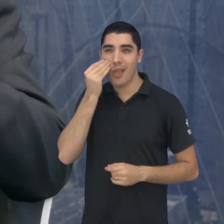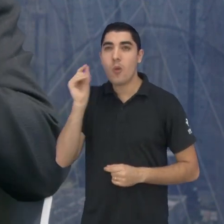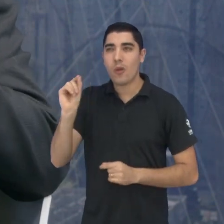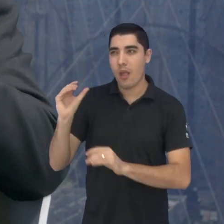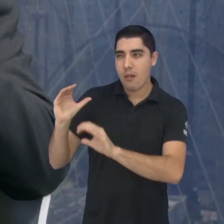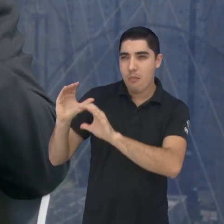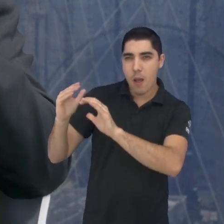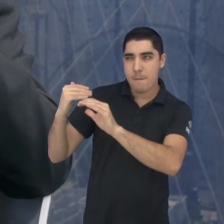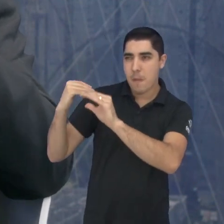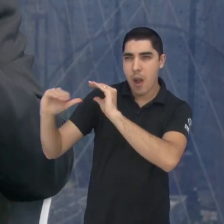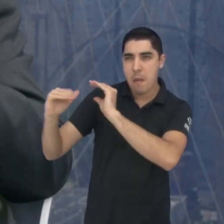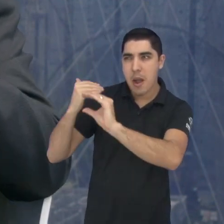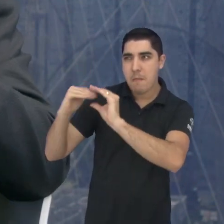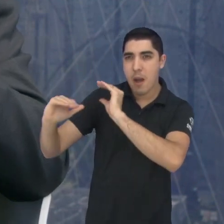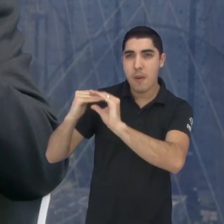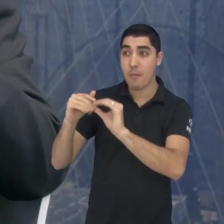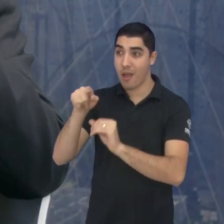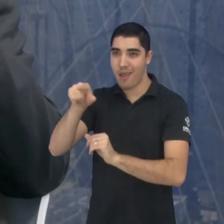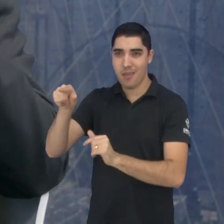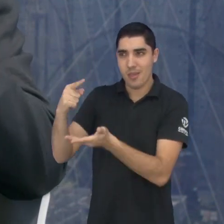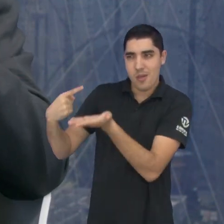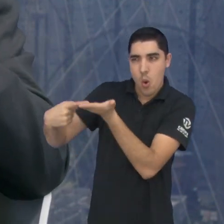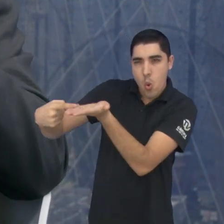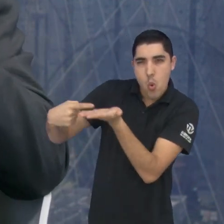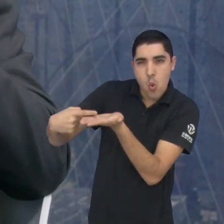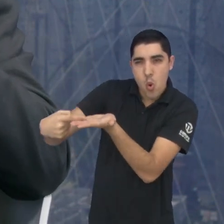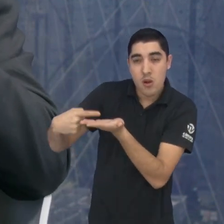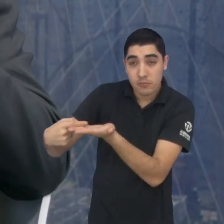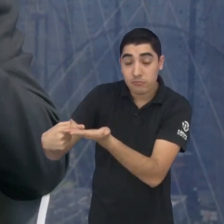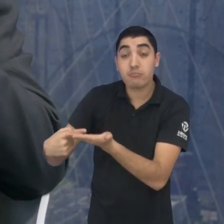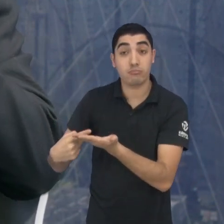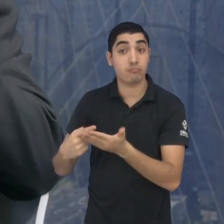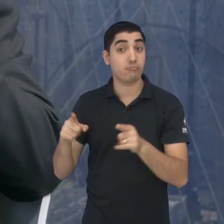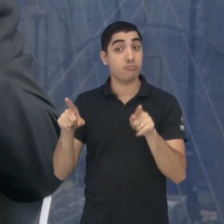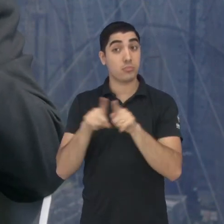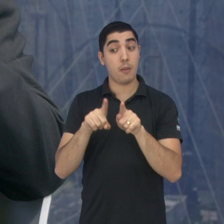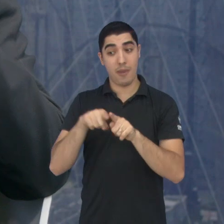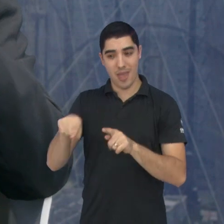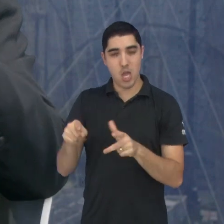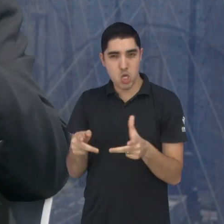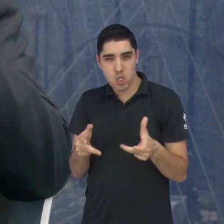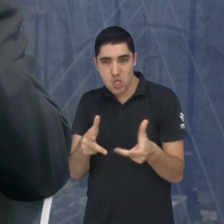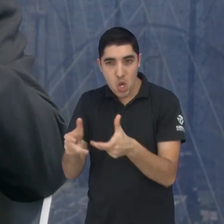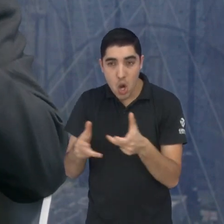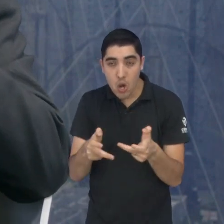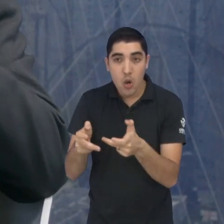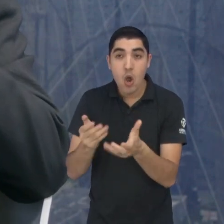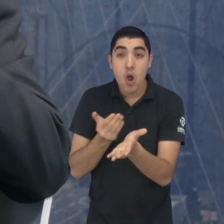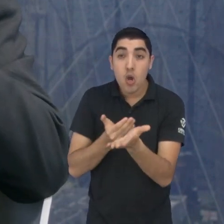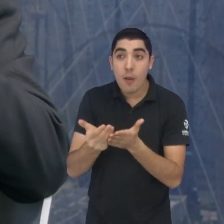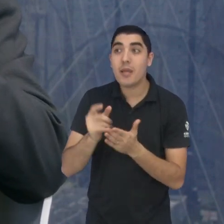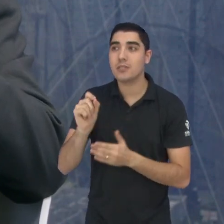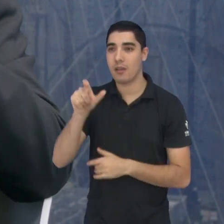troquem informações ou façam transações. Da mesma forma, essas plataformas têm sido utilizadas para a cooptação de menores, né? Não só